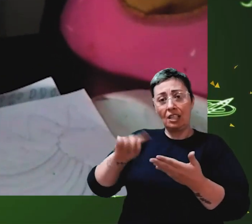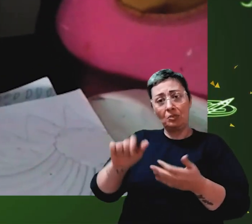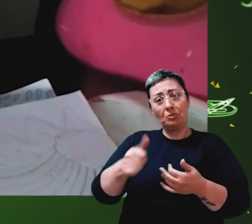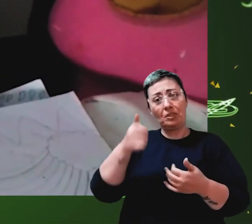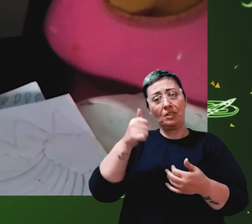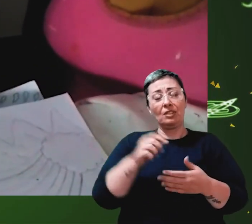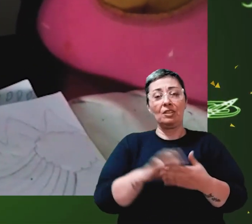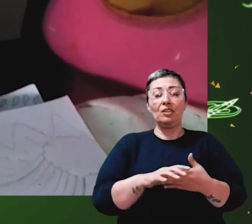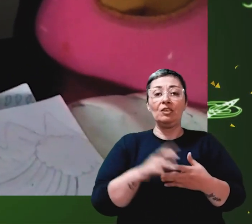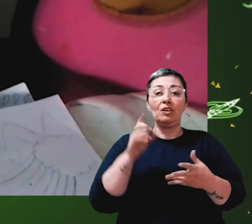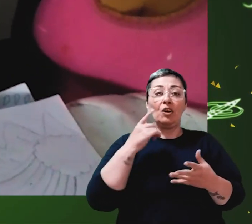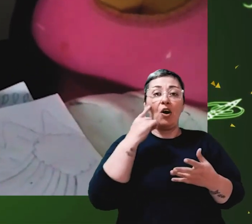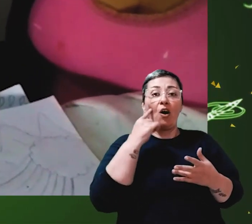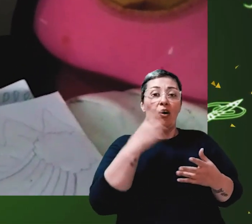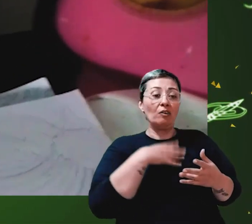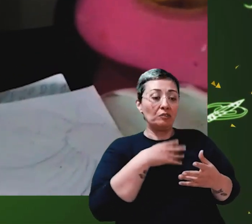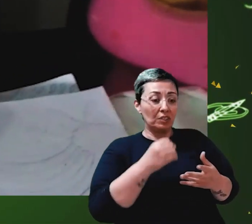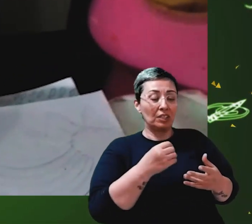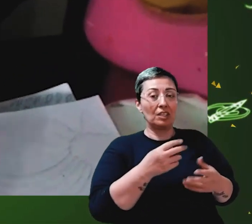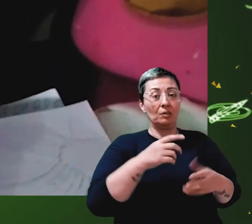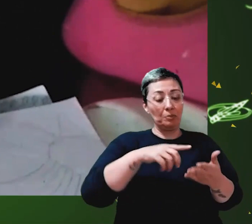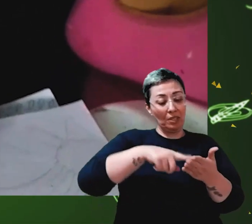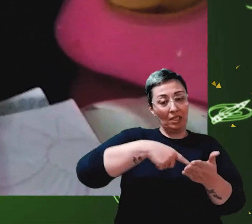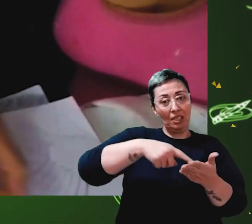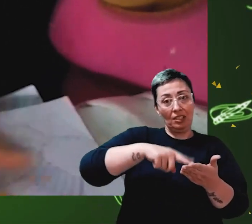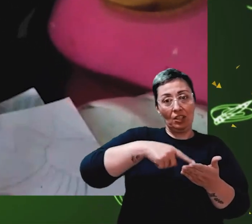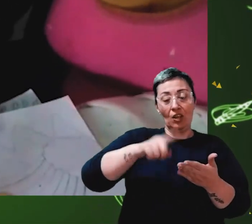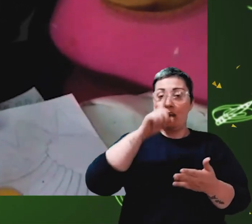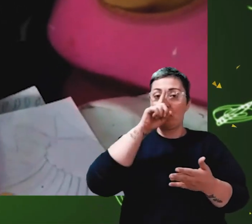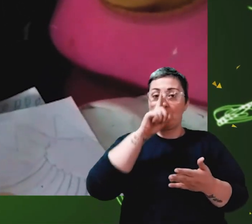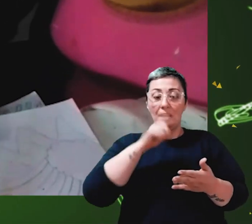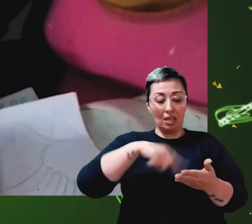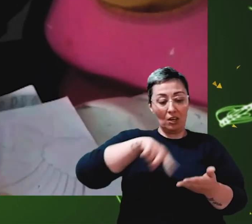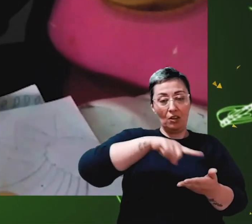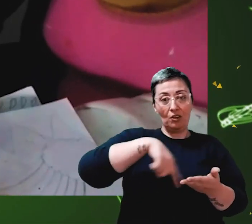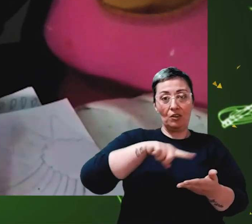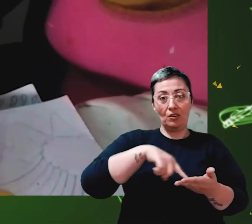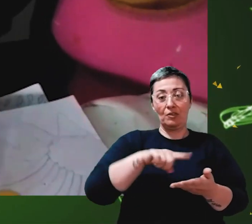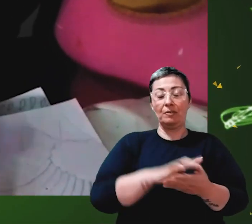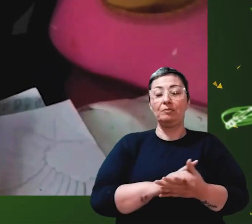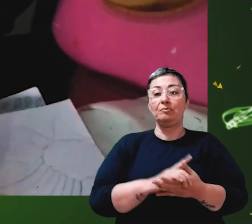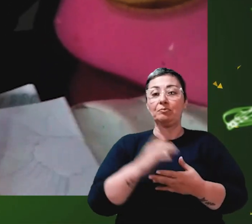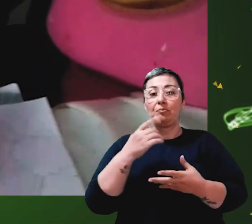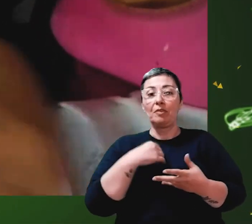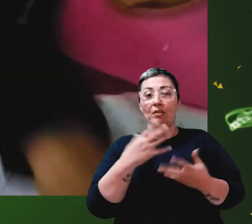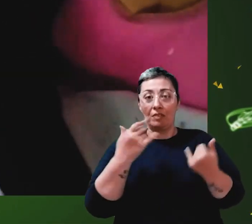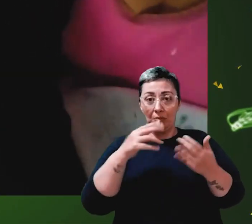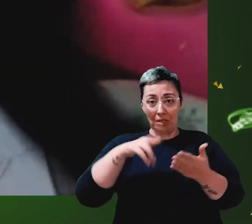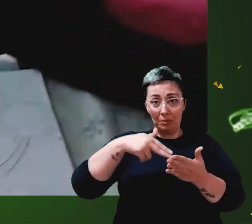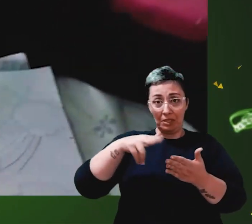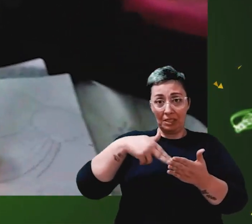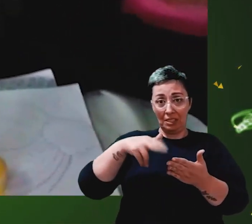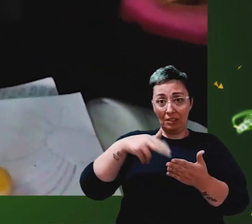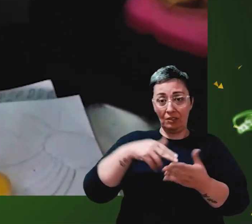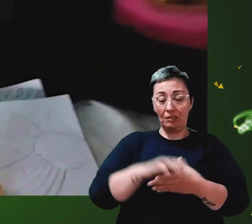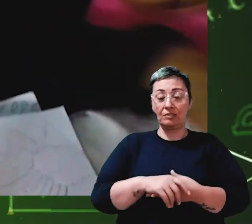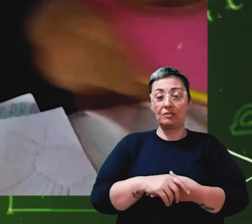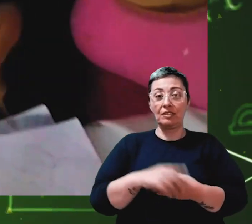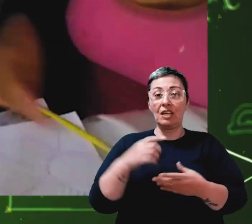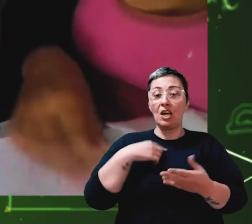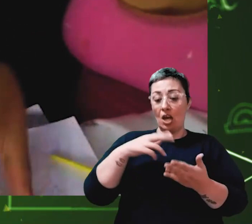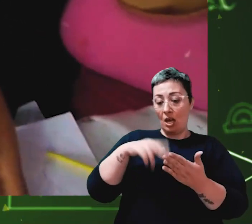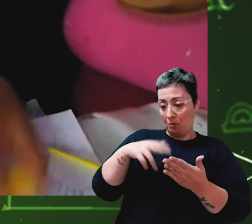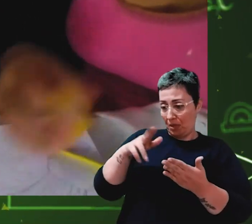melhor. Ó, filho, pinta com o guache aqui amarelo aqui dentro. Você quer o pincel?